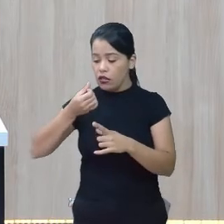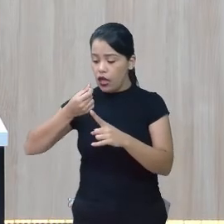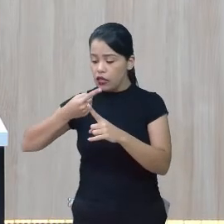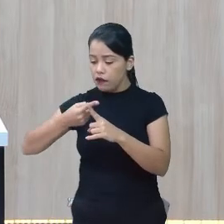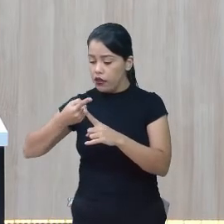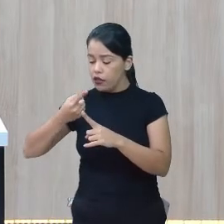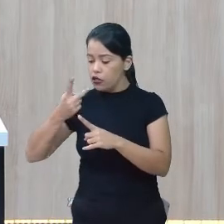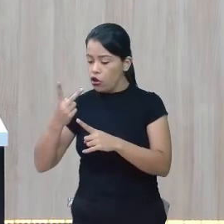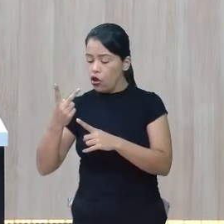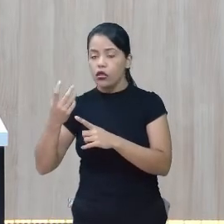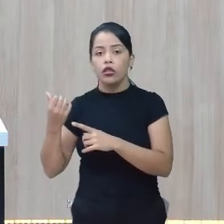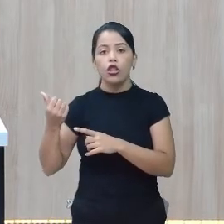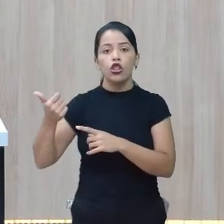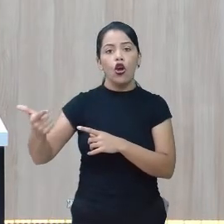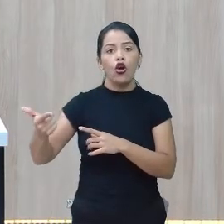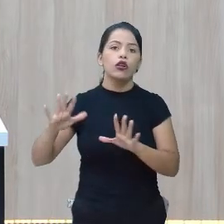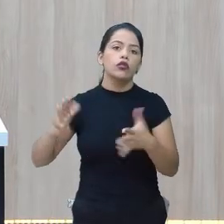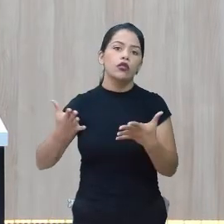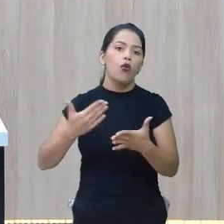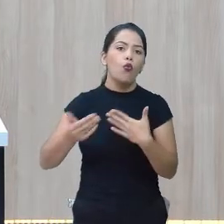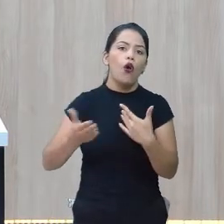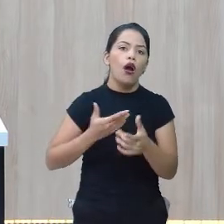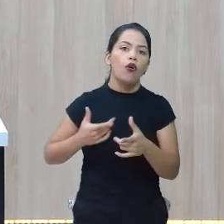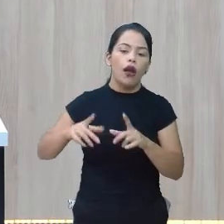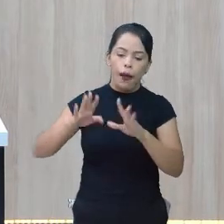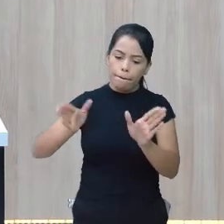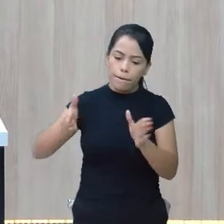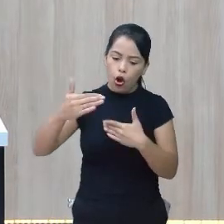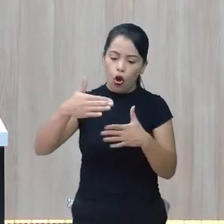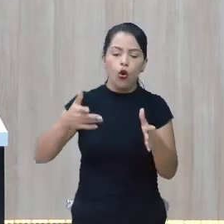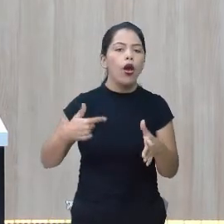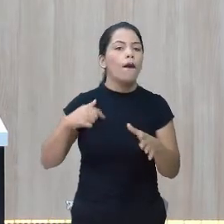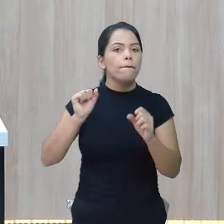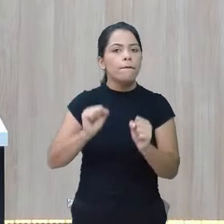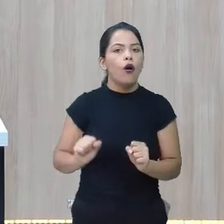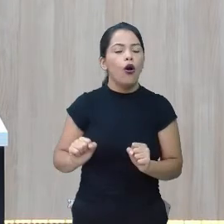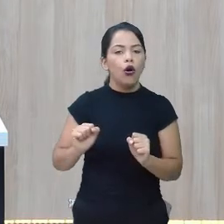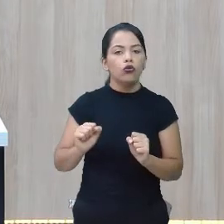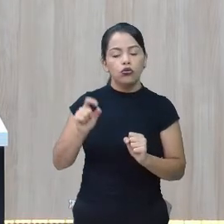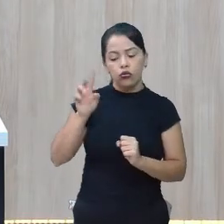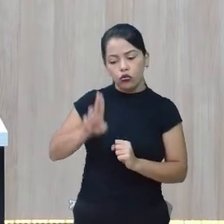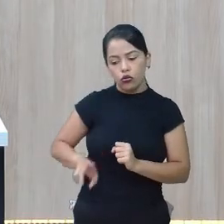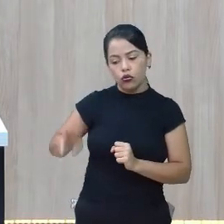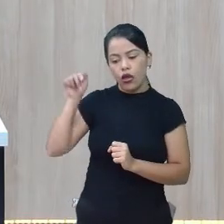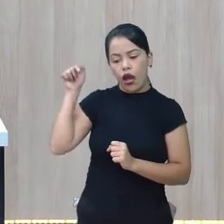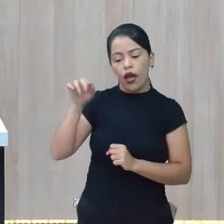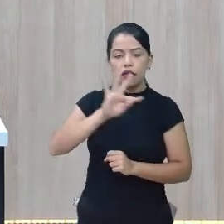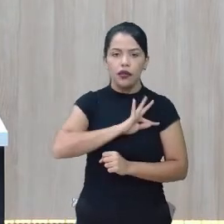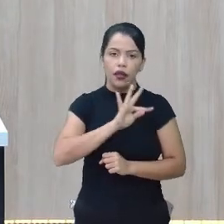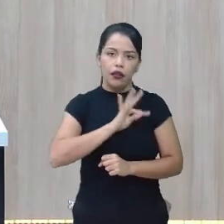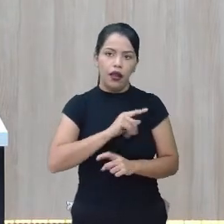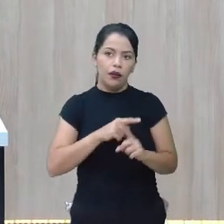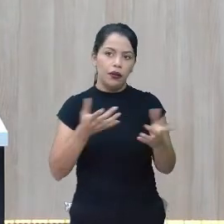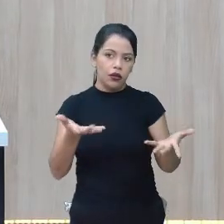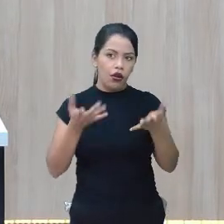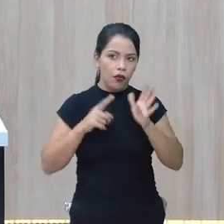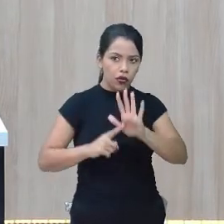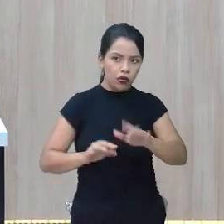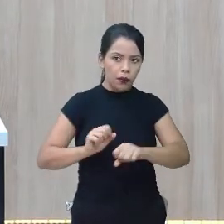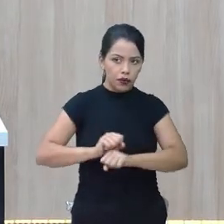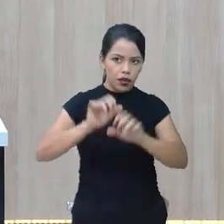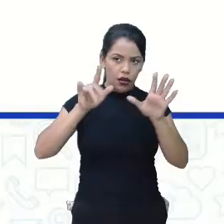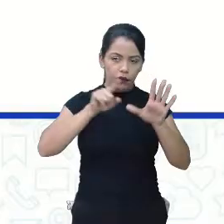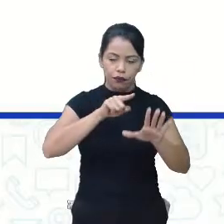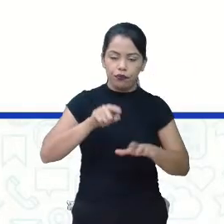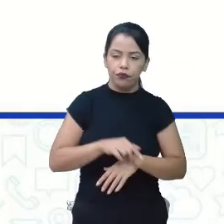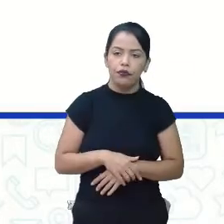o volume de qualquer bloco, eu posso utilizar esse mesmo mecanismo. Só que agora a gente vai trazer essa noção, ó.